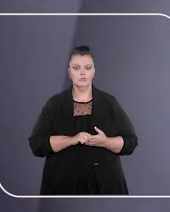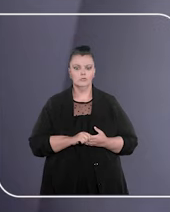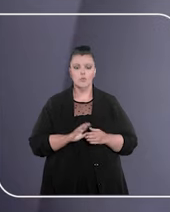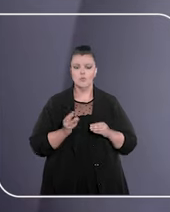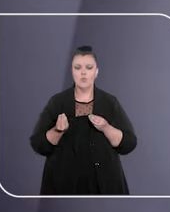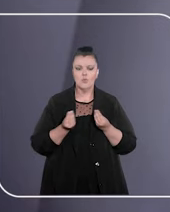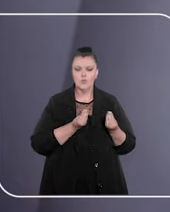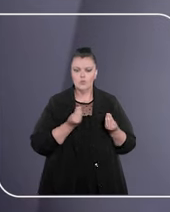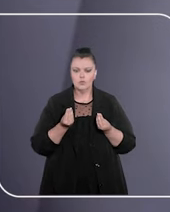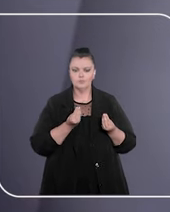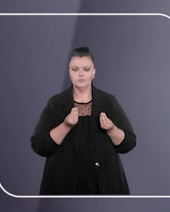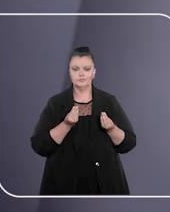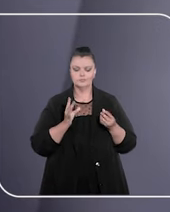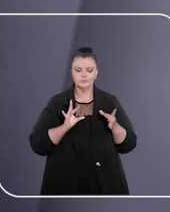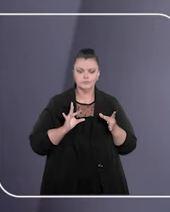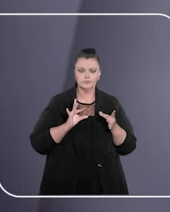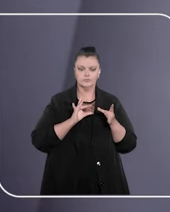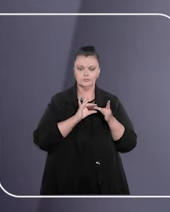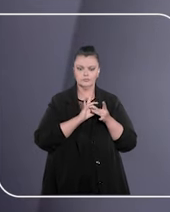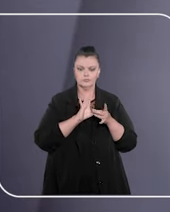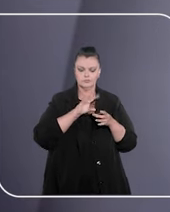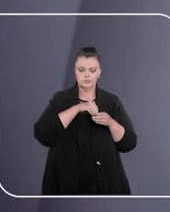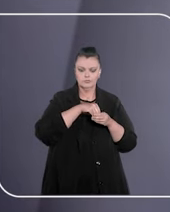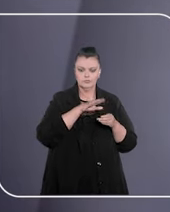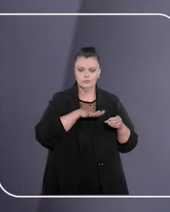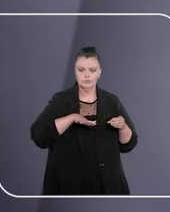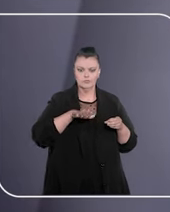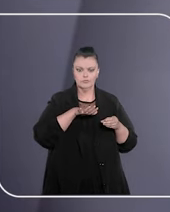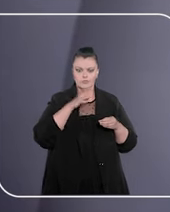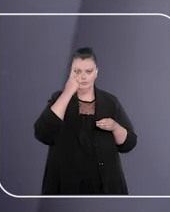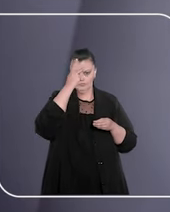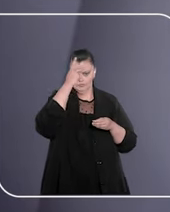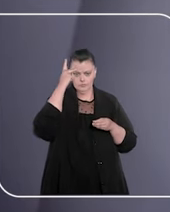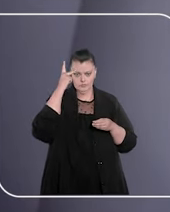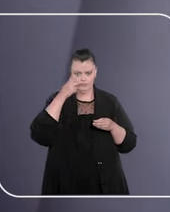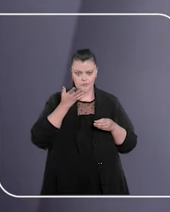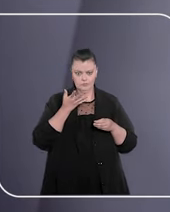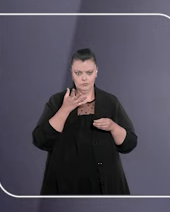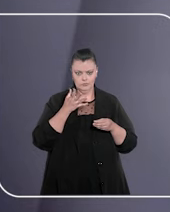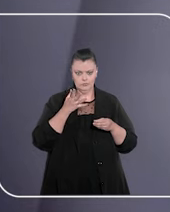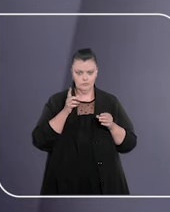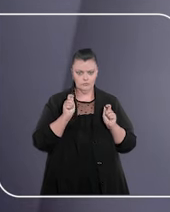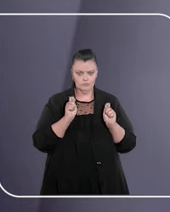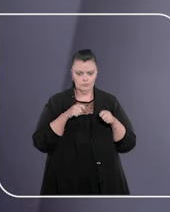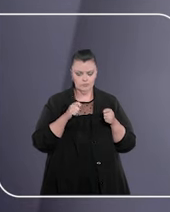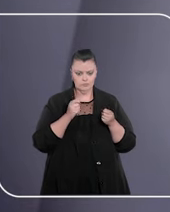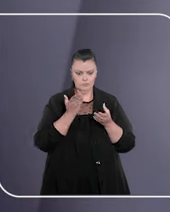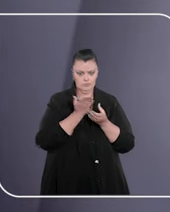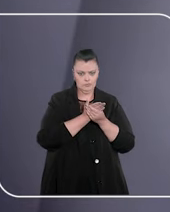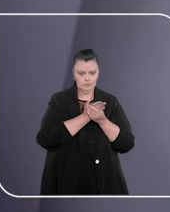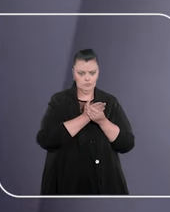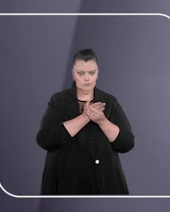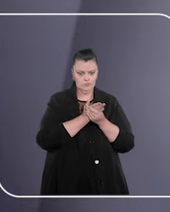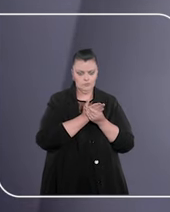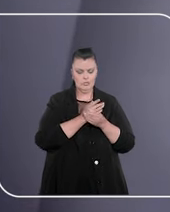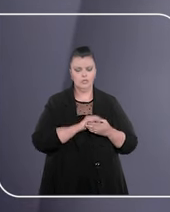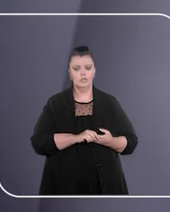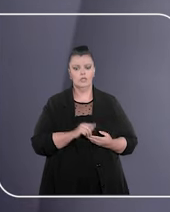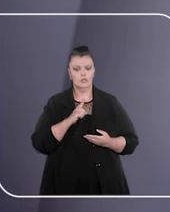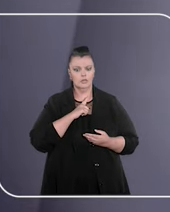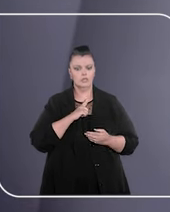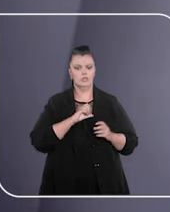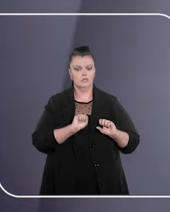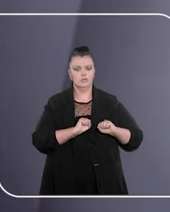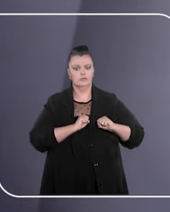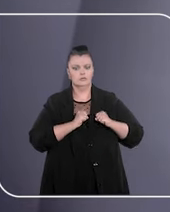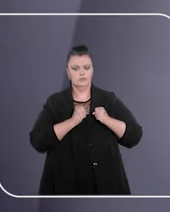efeito vinculante dos precedentes qualificados, é algo que ainda exige um esforço por parte da comissão em